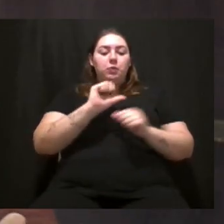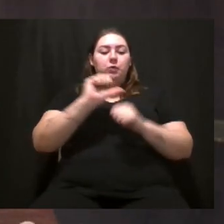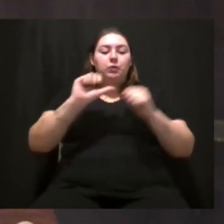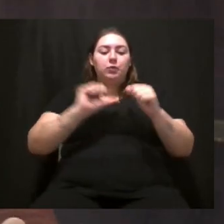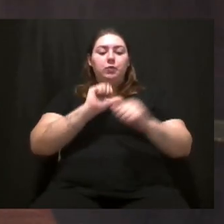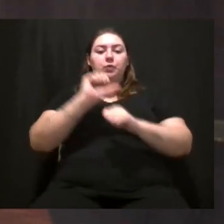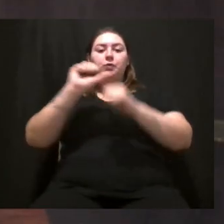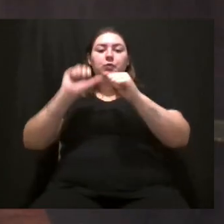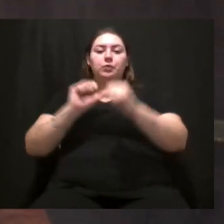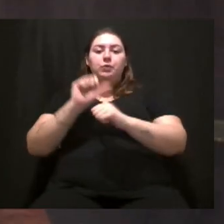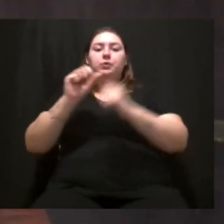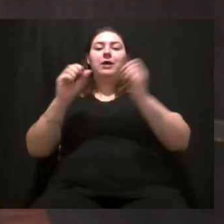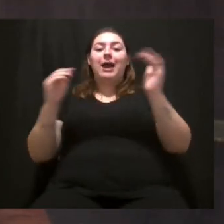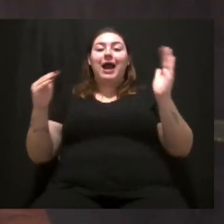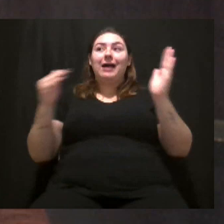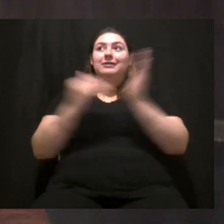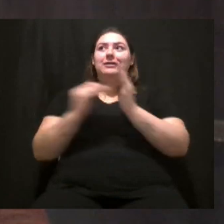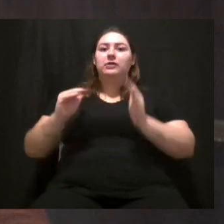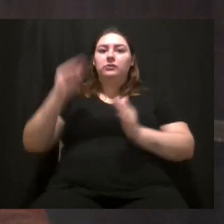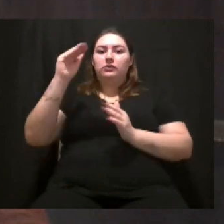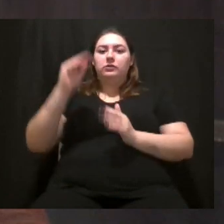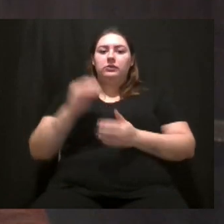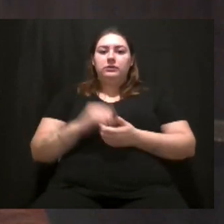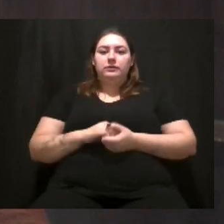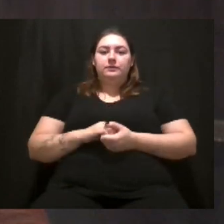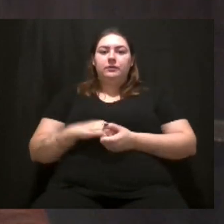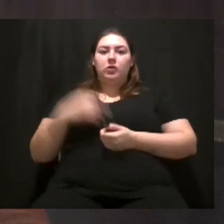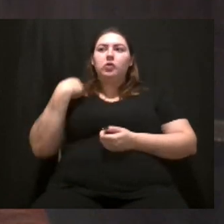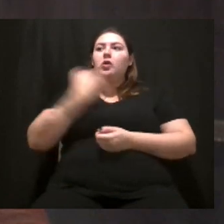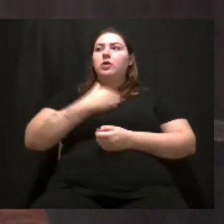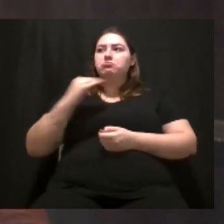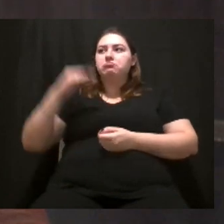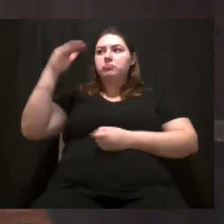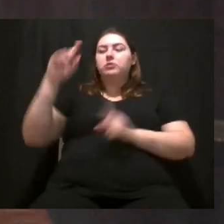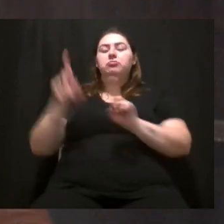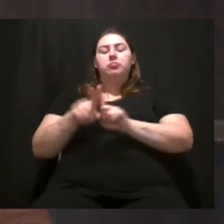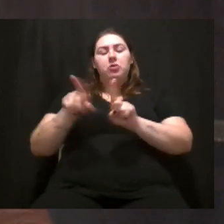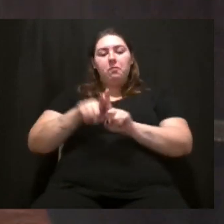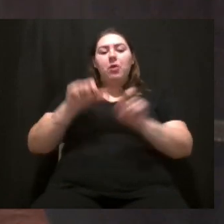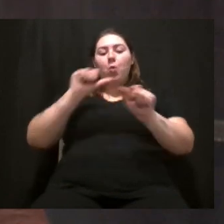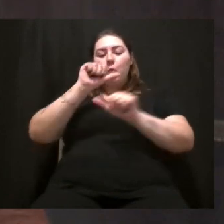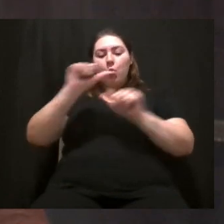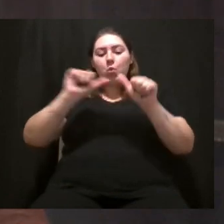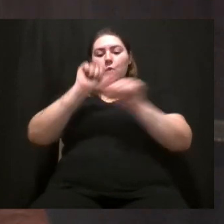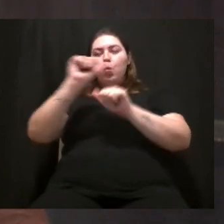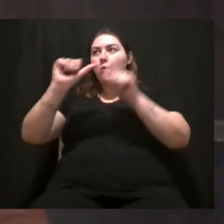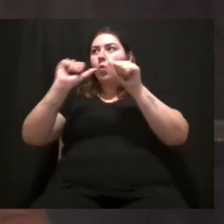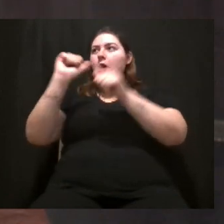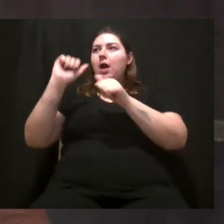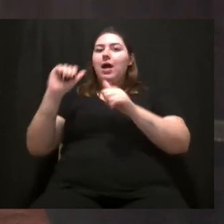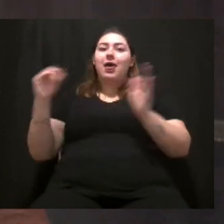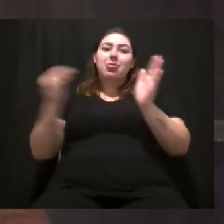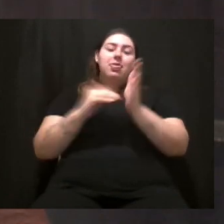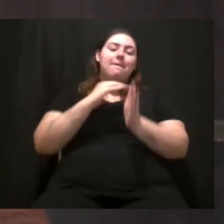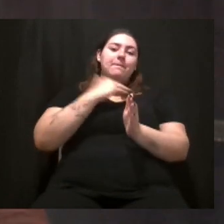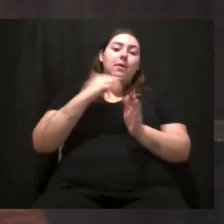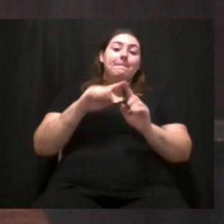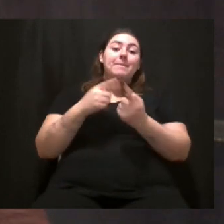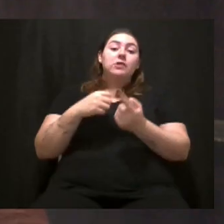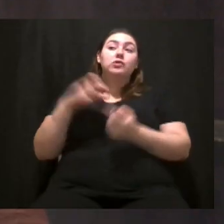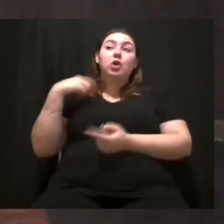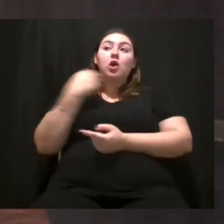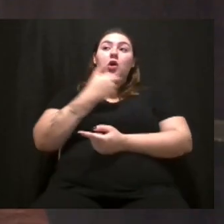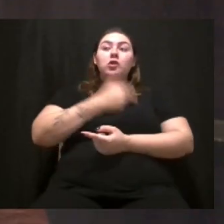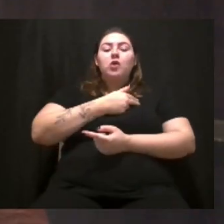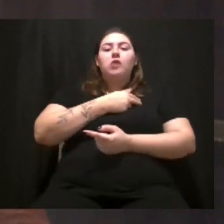gente também se desenvolve até o dia que a gente morre, mas a maior parte dos conhecimentos que a gente vai adquirir